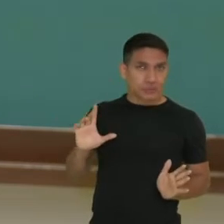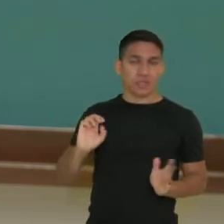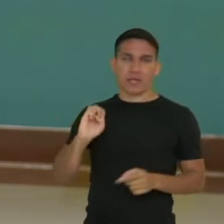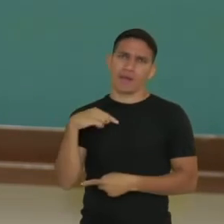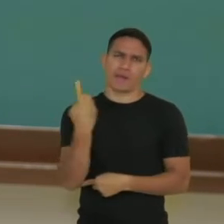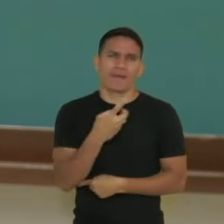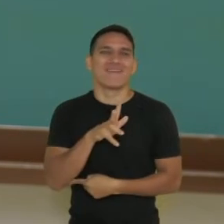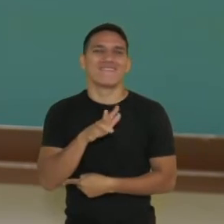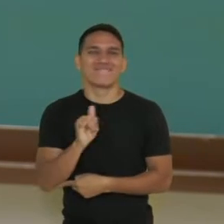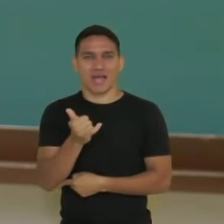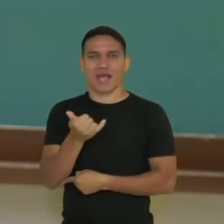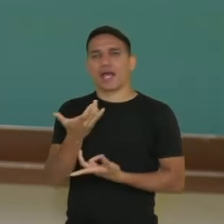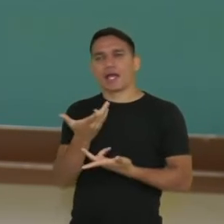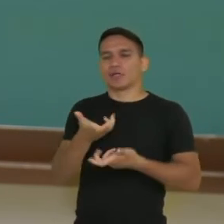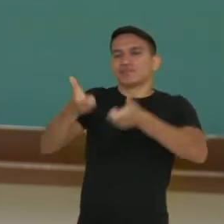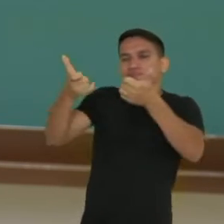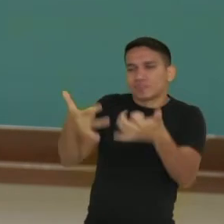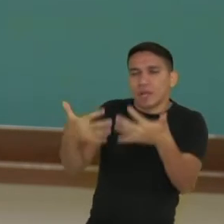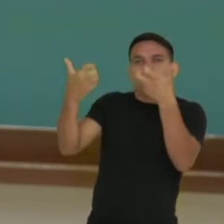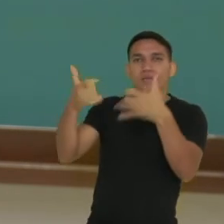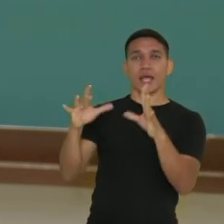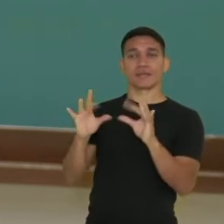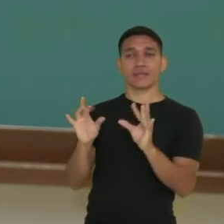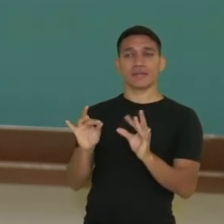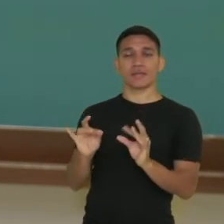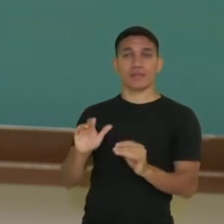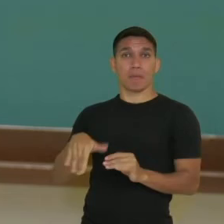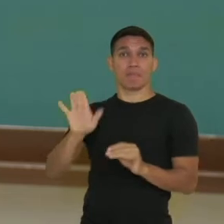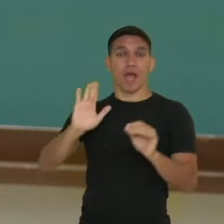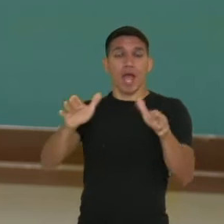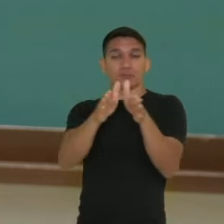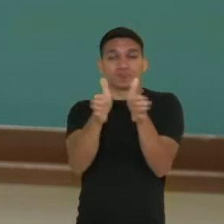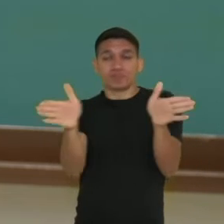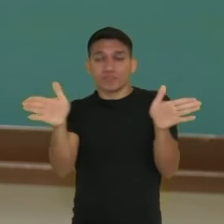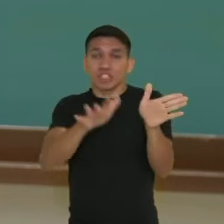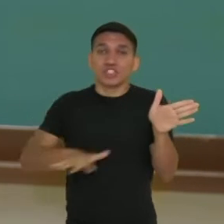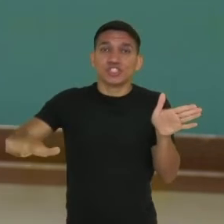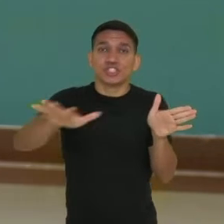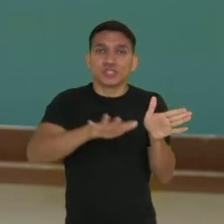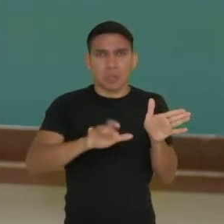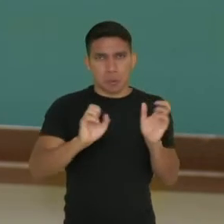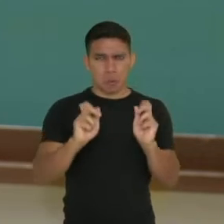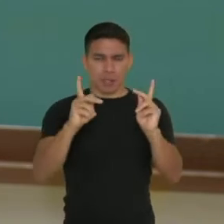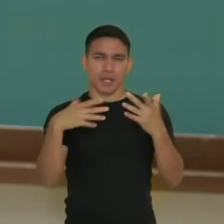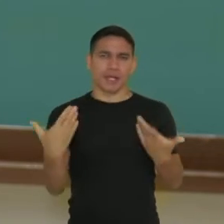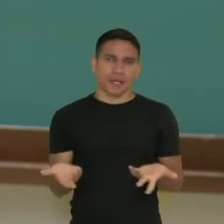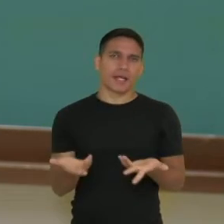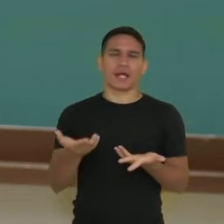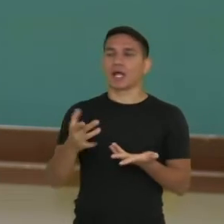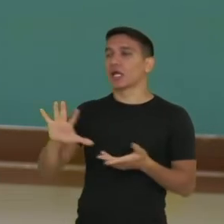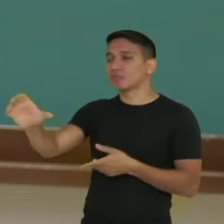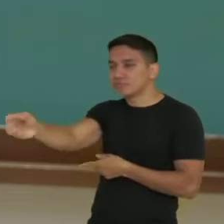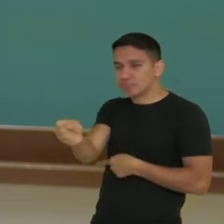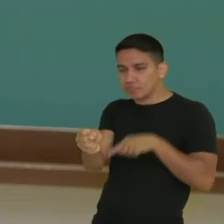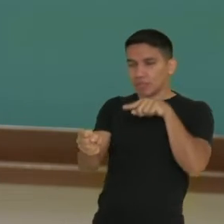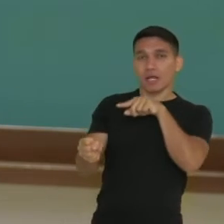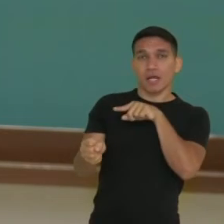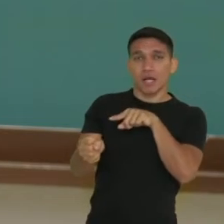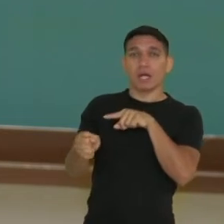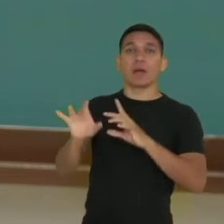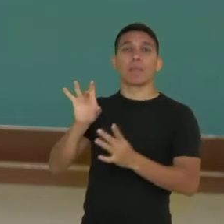vou abordar, né, de uma forma assim mais ampla, digamos assim, certo? Trazendo especialistas,